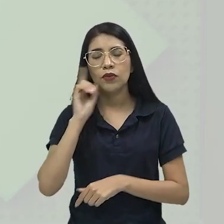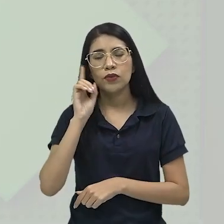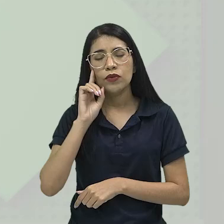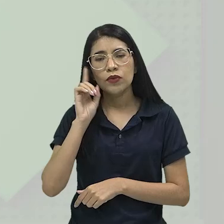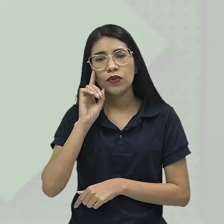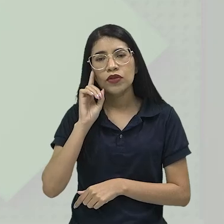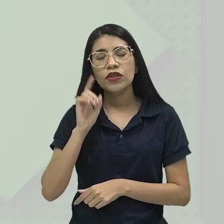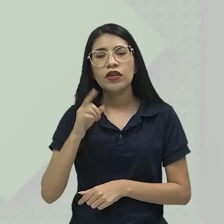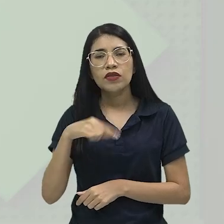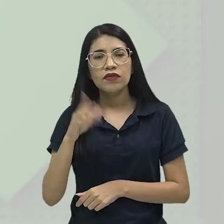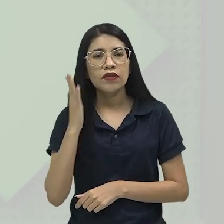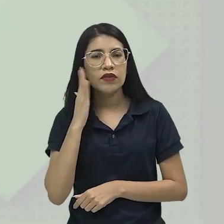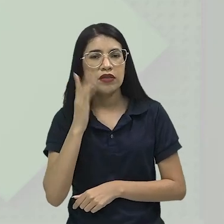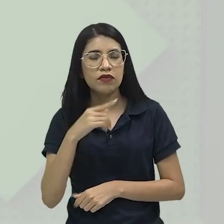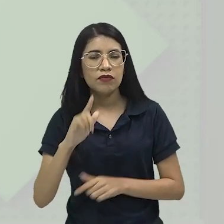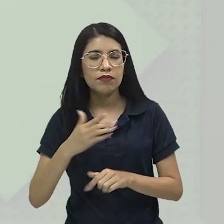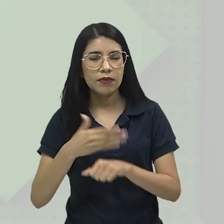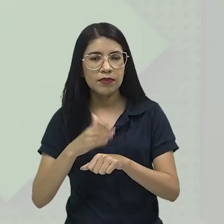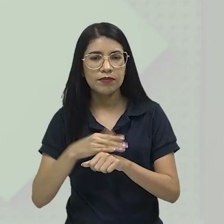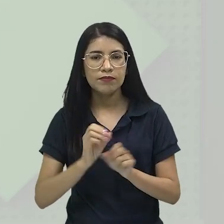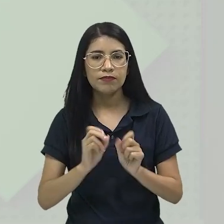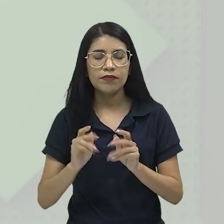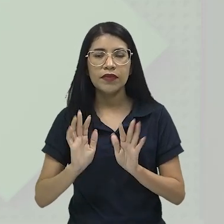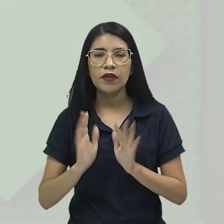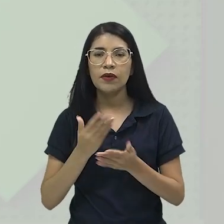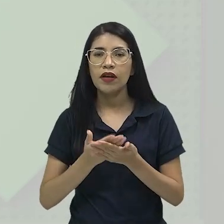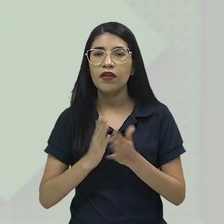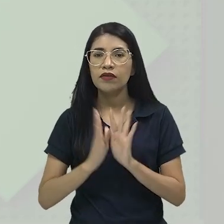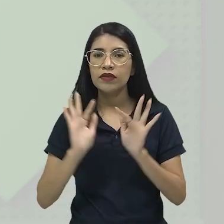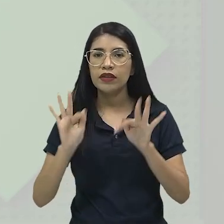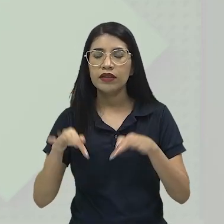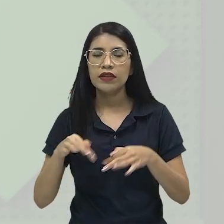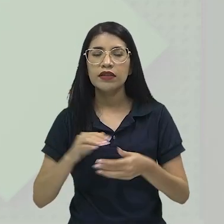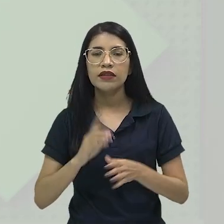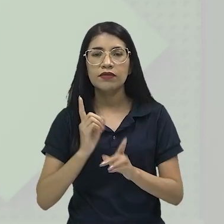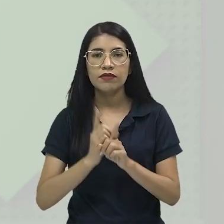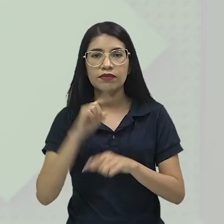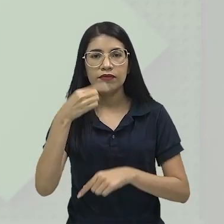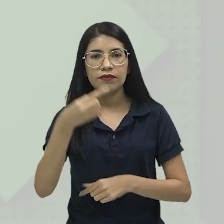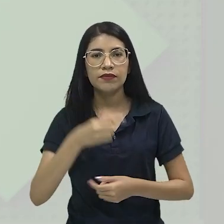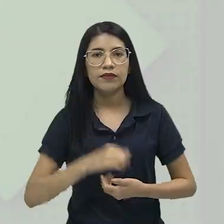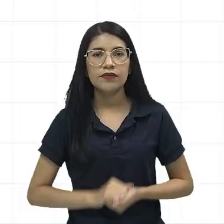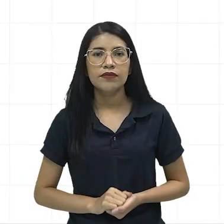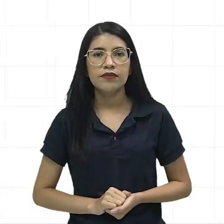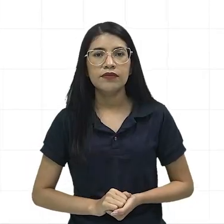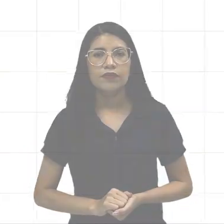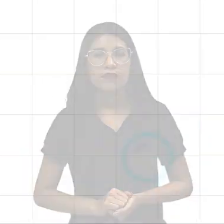eu sei que você vai colocar em prática, né? Bom, a nossa aula finaliza aqui e até a próxima.